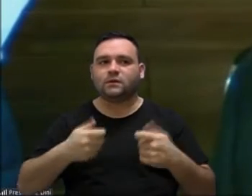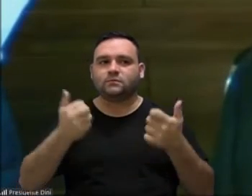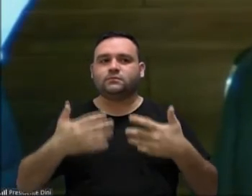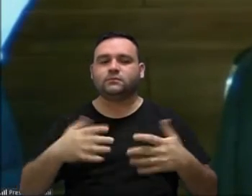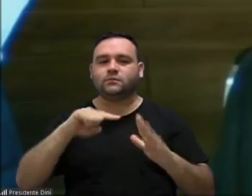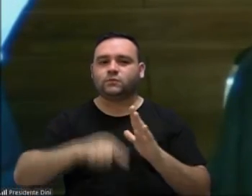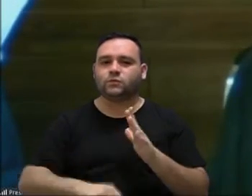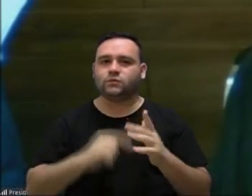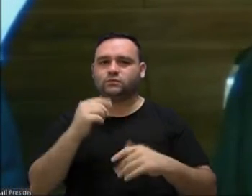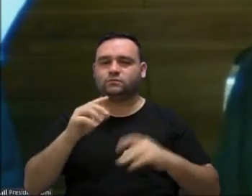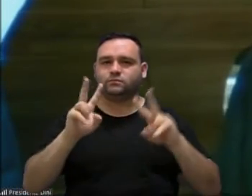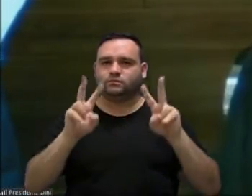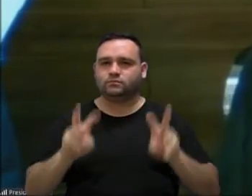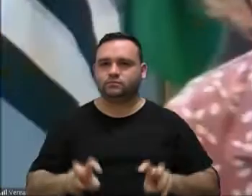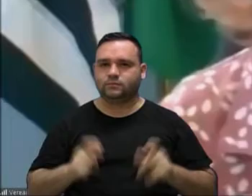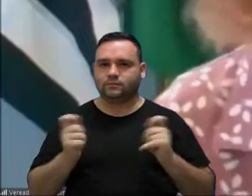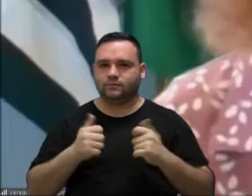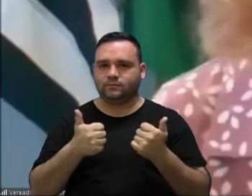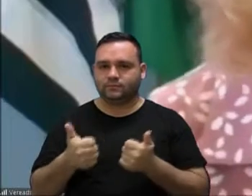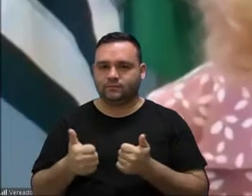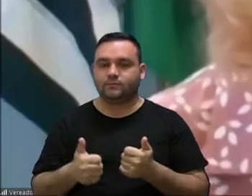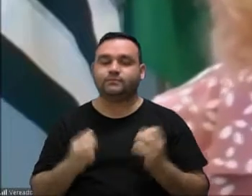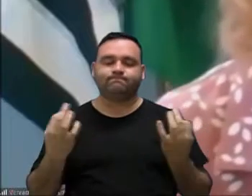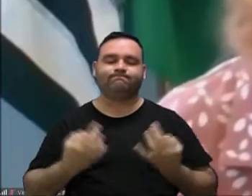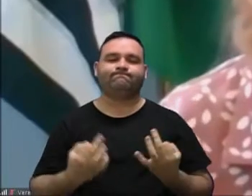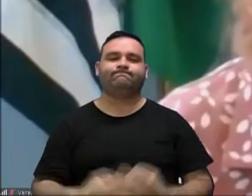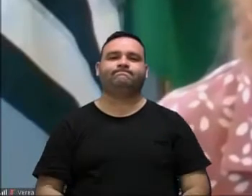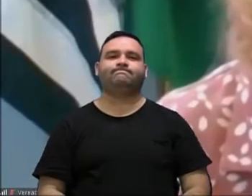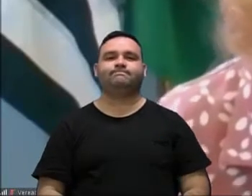explique um pouco mais sobre o assunto, tá bom? perfeitamente.